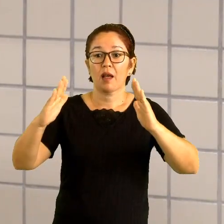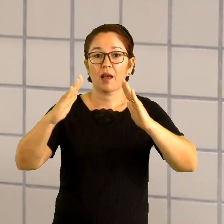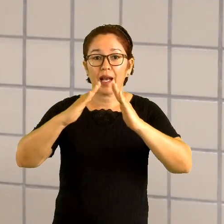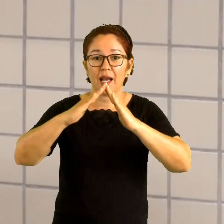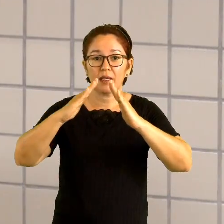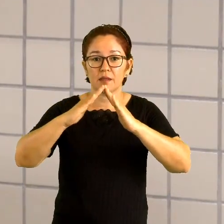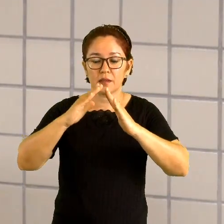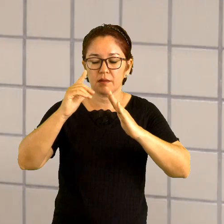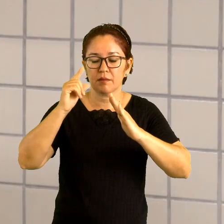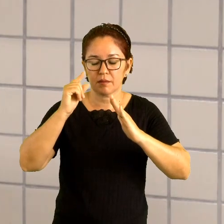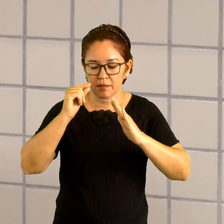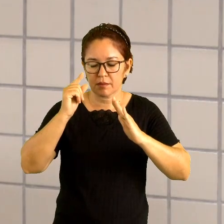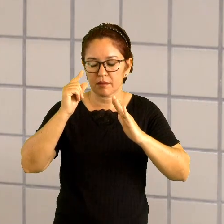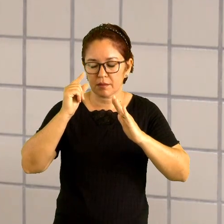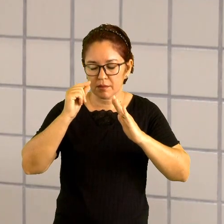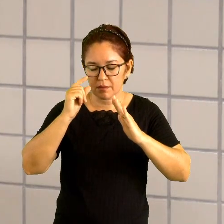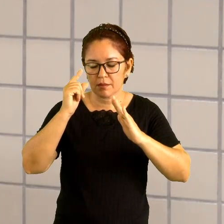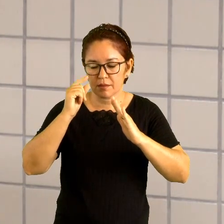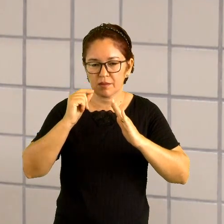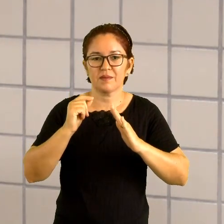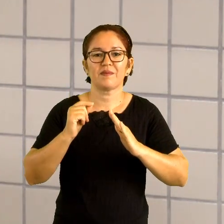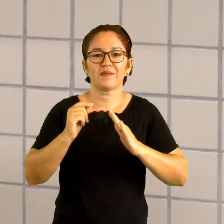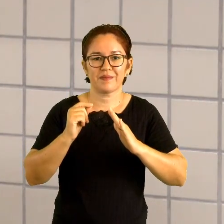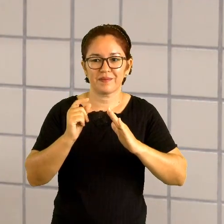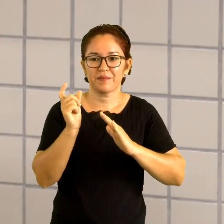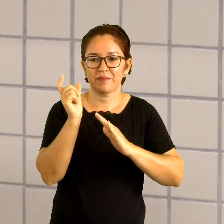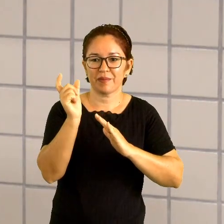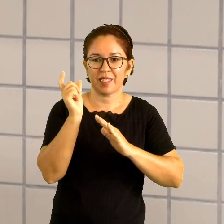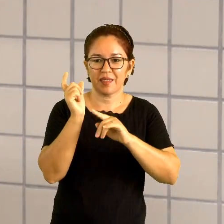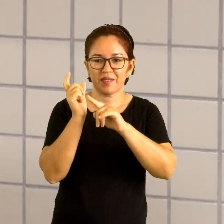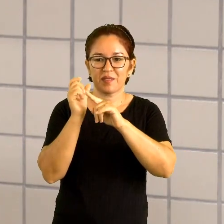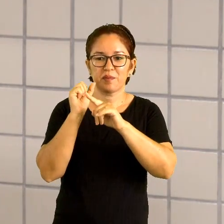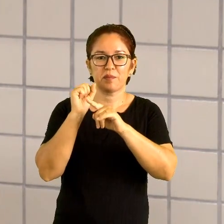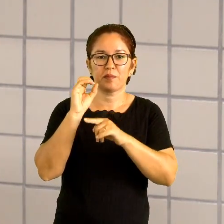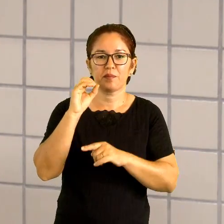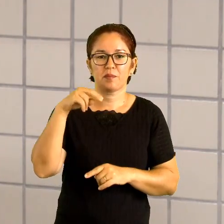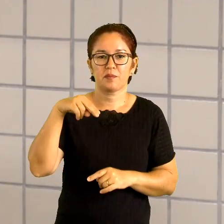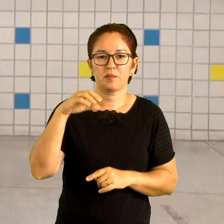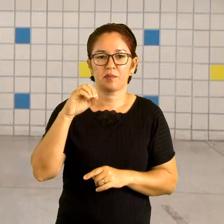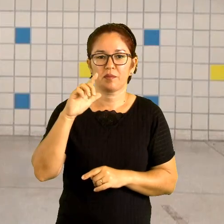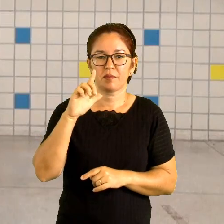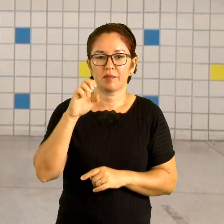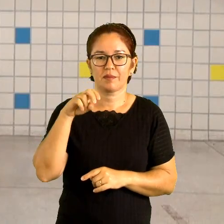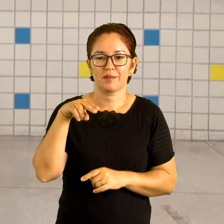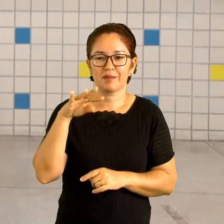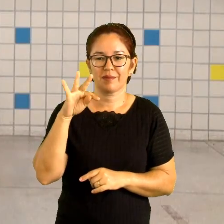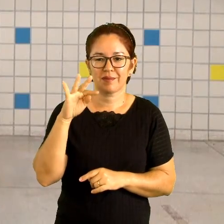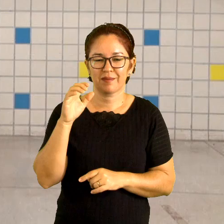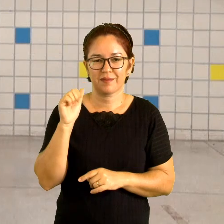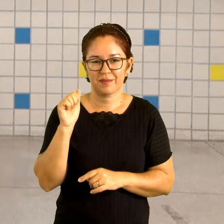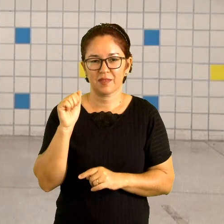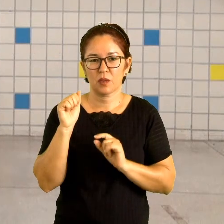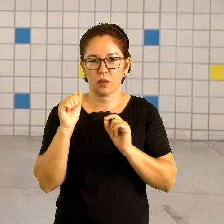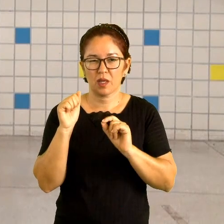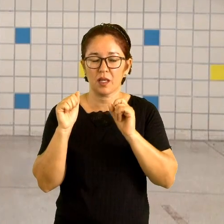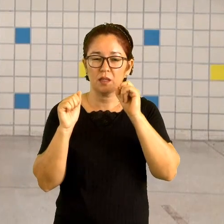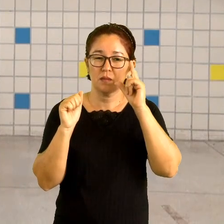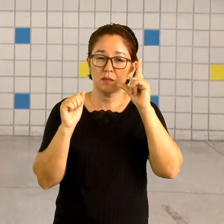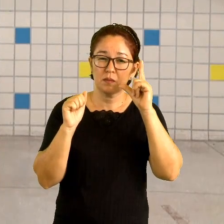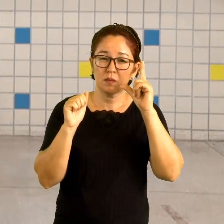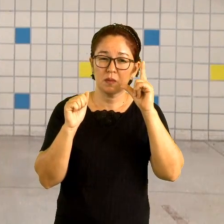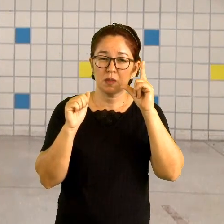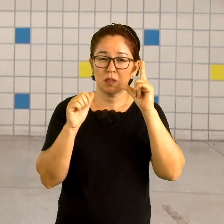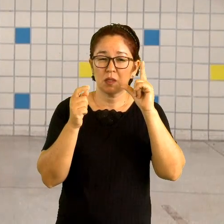sonolento? Sonolento é quando você está lá, meio que acordado, meio que dormindo,